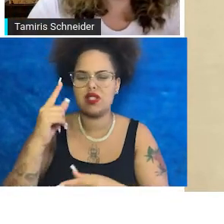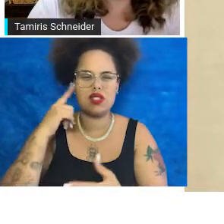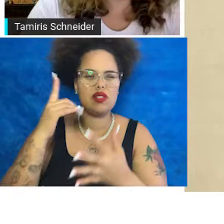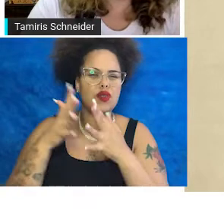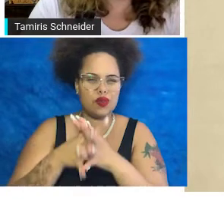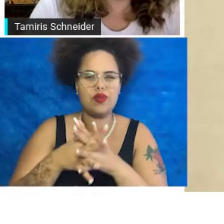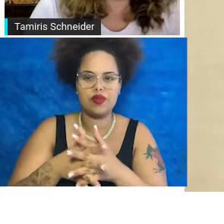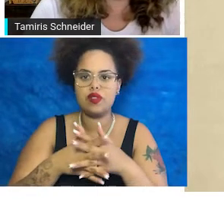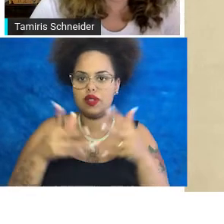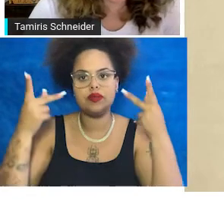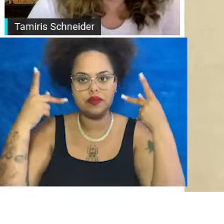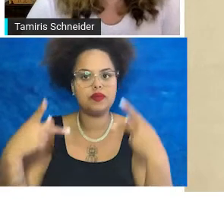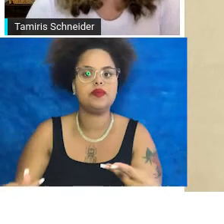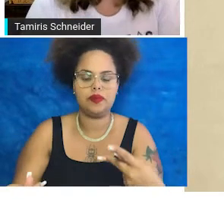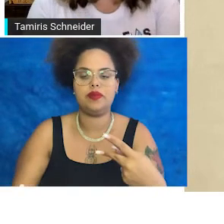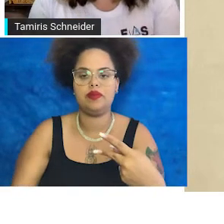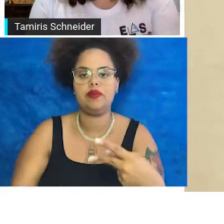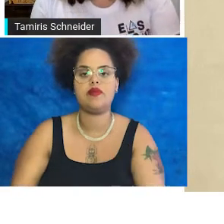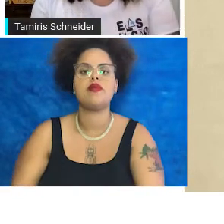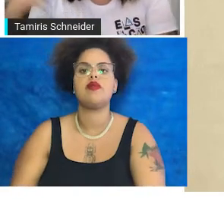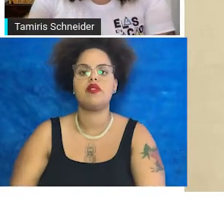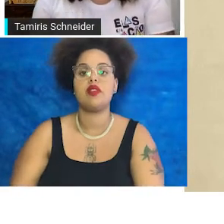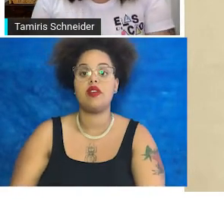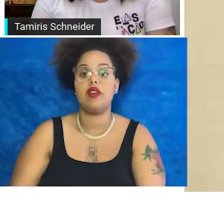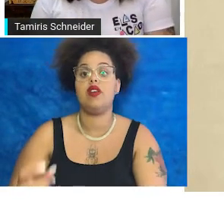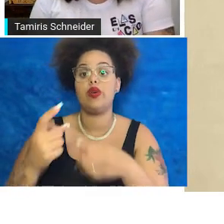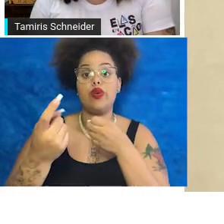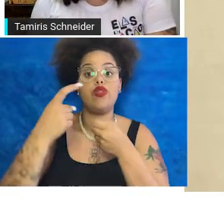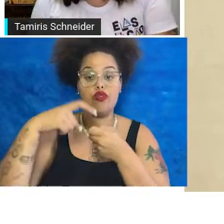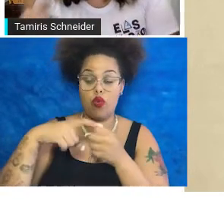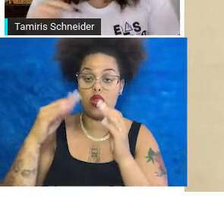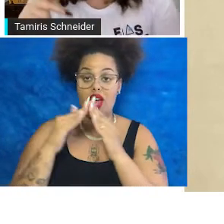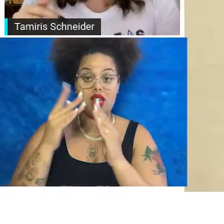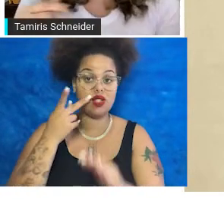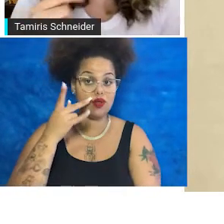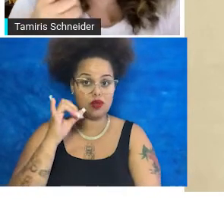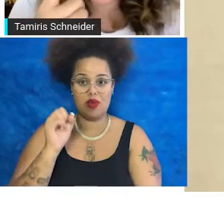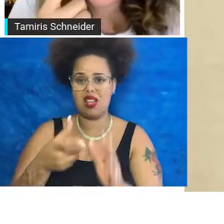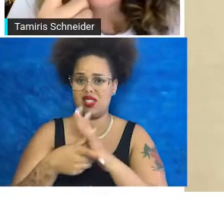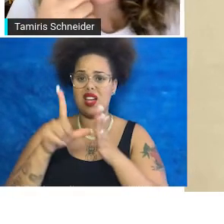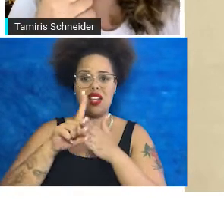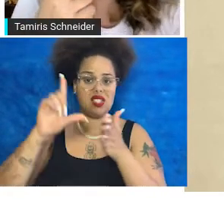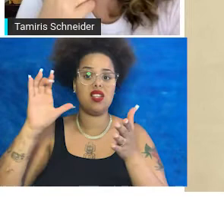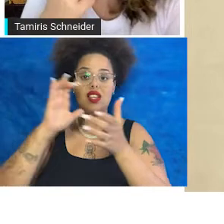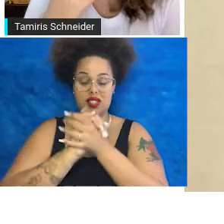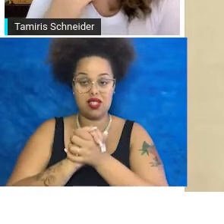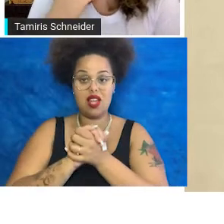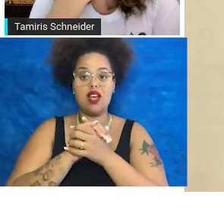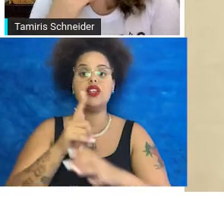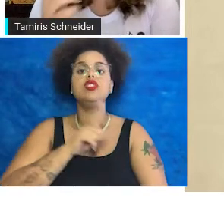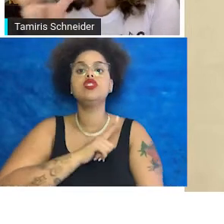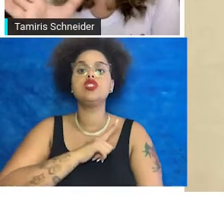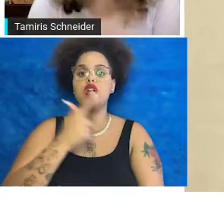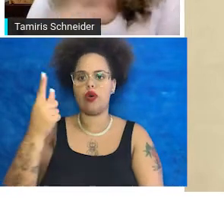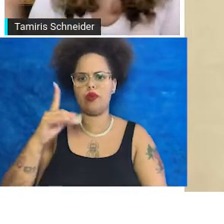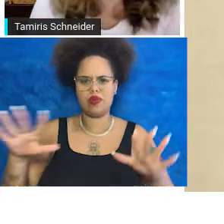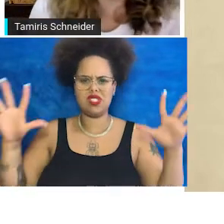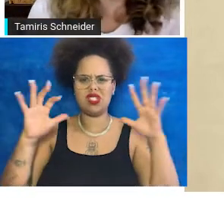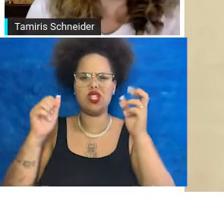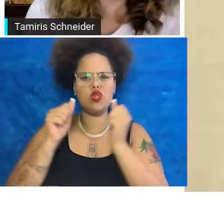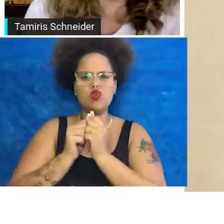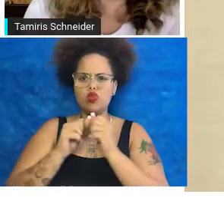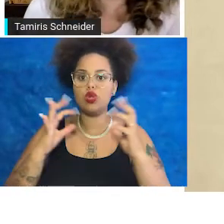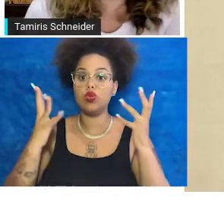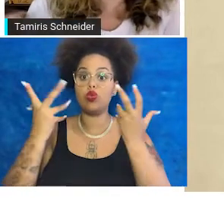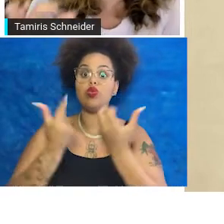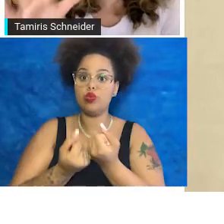mental da personagem. E aí, quando a gente volta para casa dos pais antes dela casar, a gente tinha uma cena que junta todo